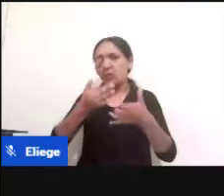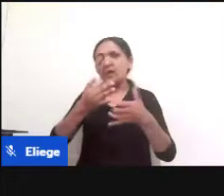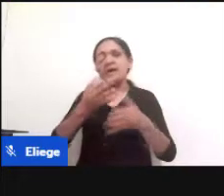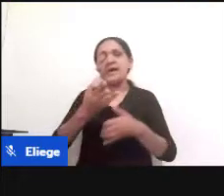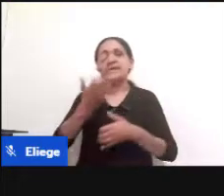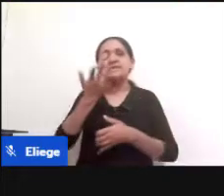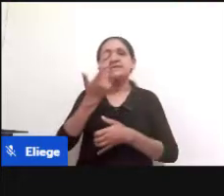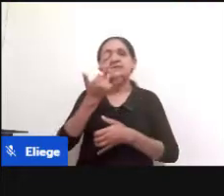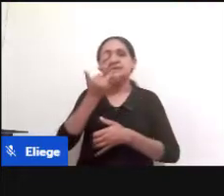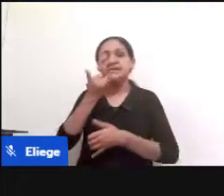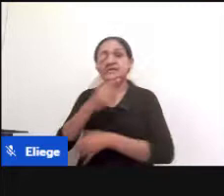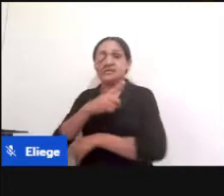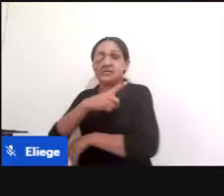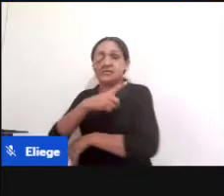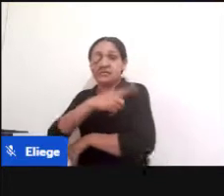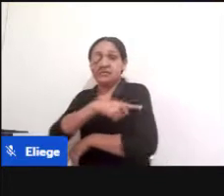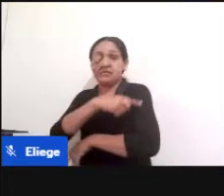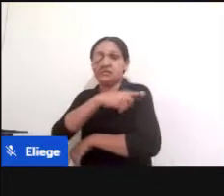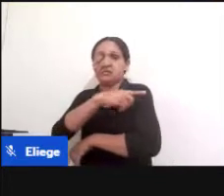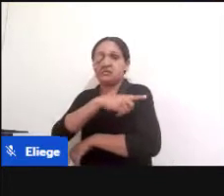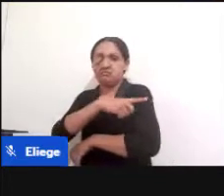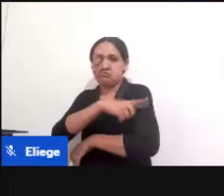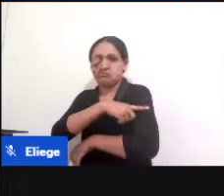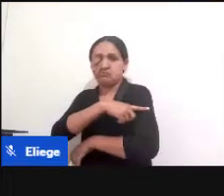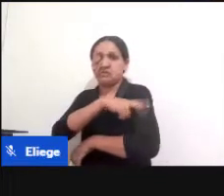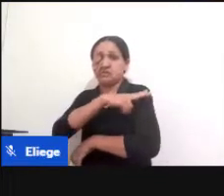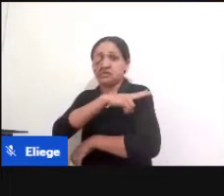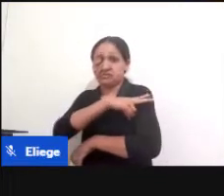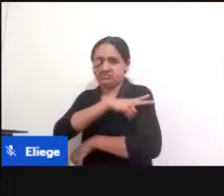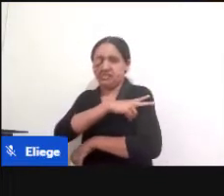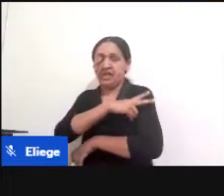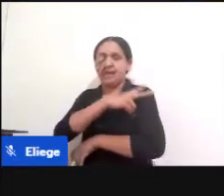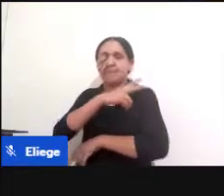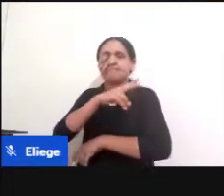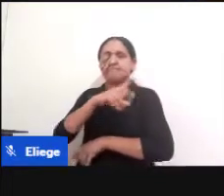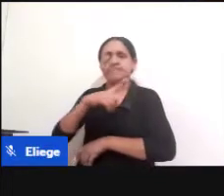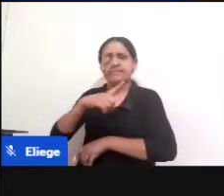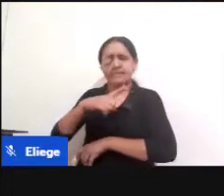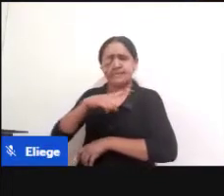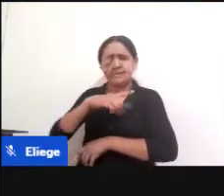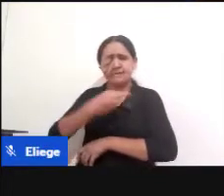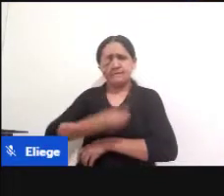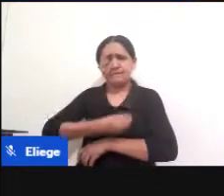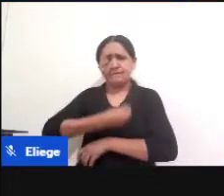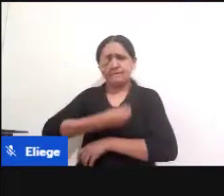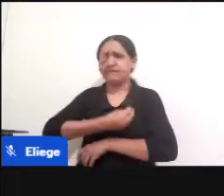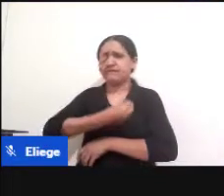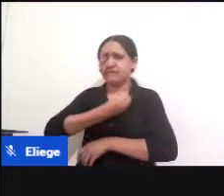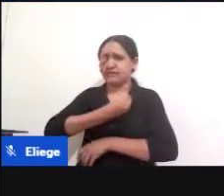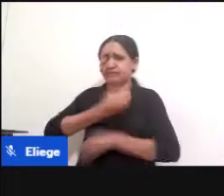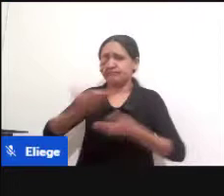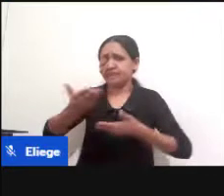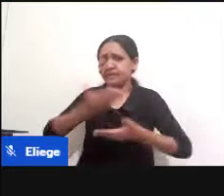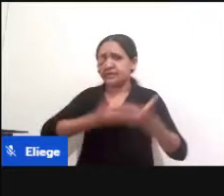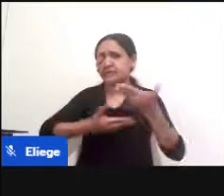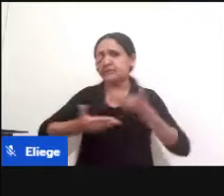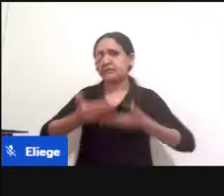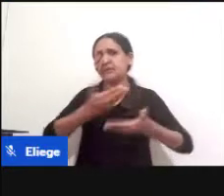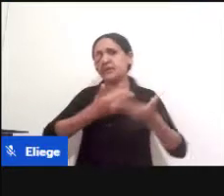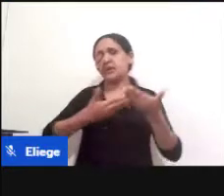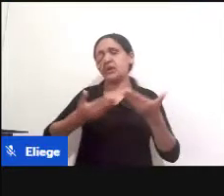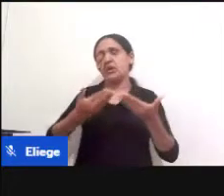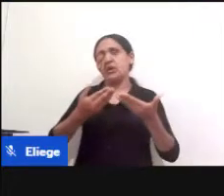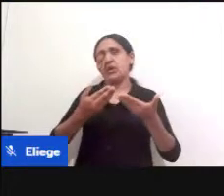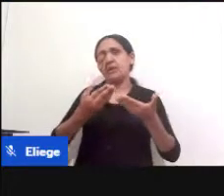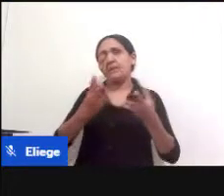ano, elas têm essas vivências de interação muito relacionada ao que elas